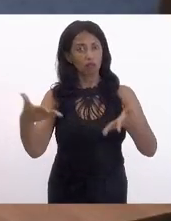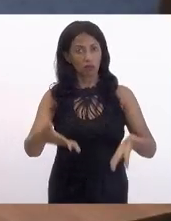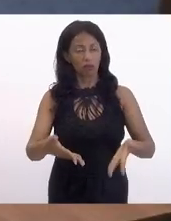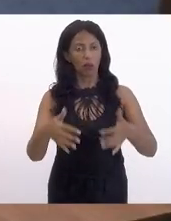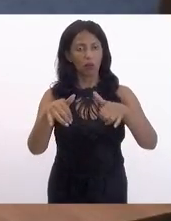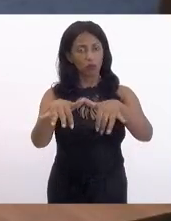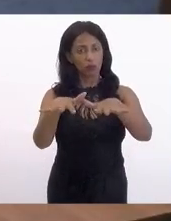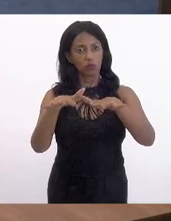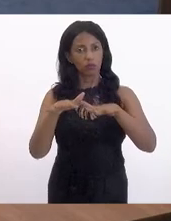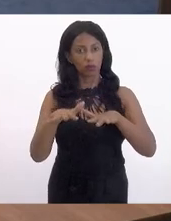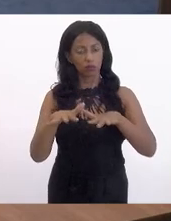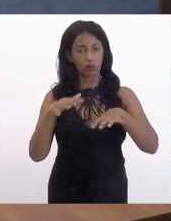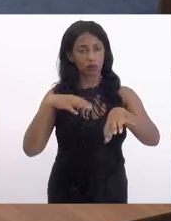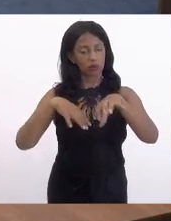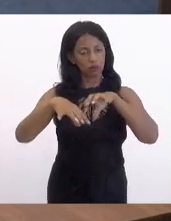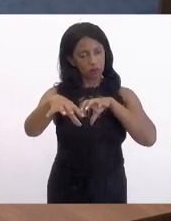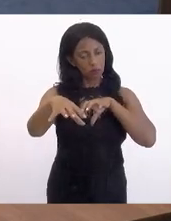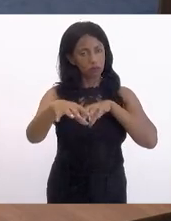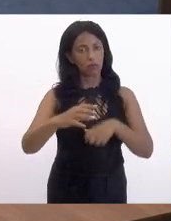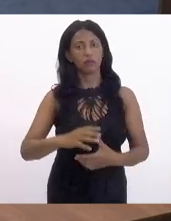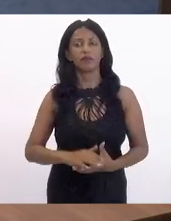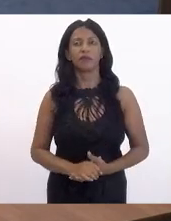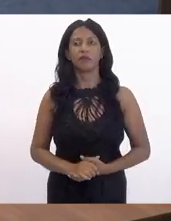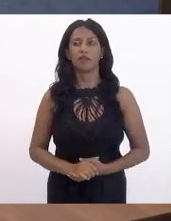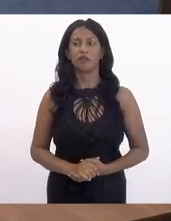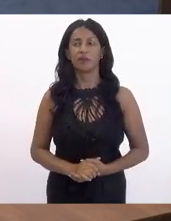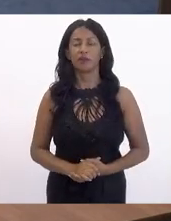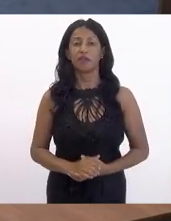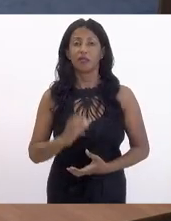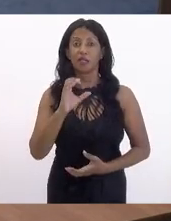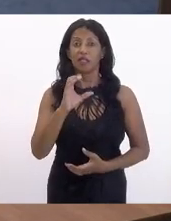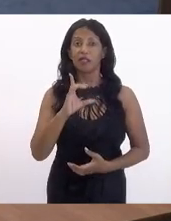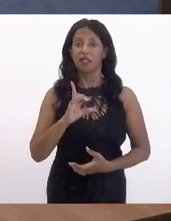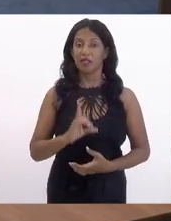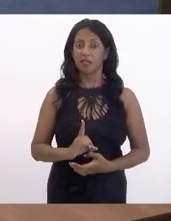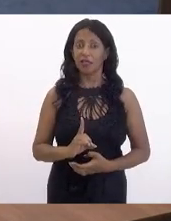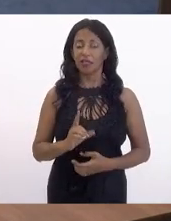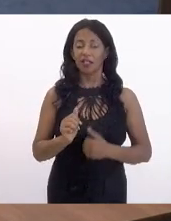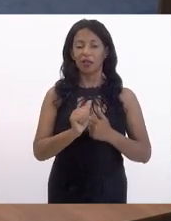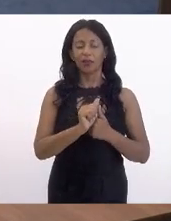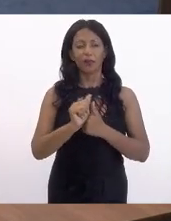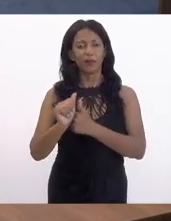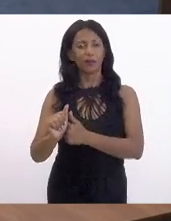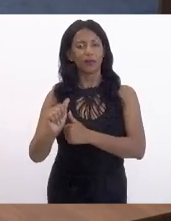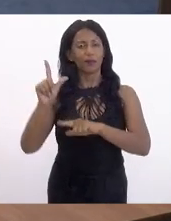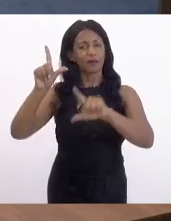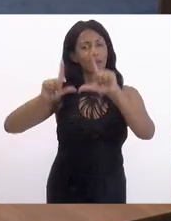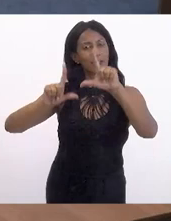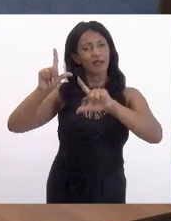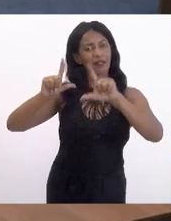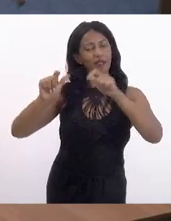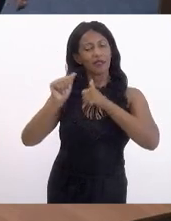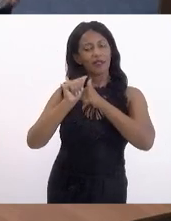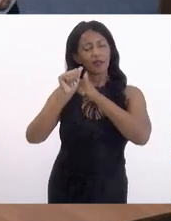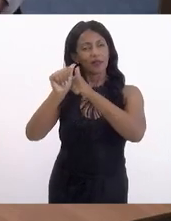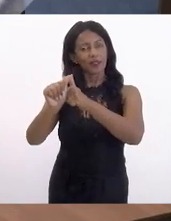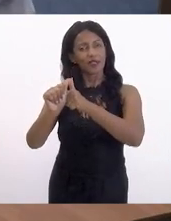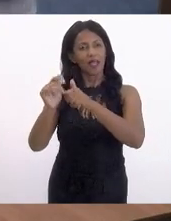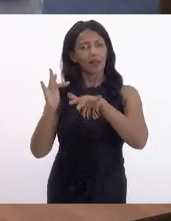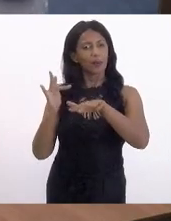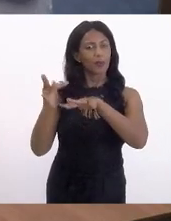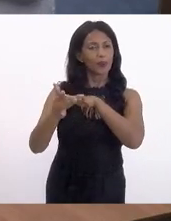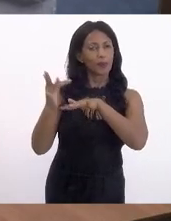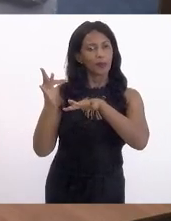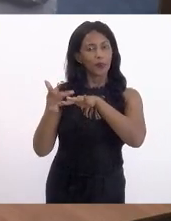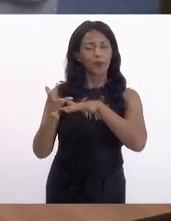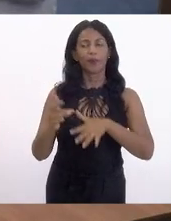conosco no plenário virtual cidadãs e cidadãos que nos acompanham pela TV alerj nos seguem pelas redes